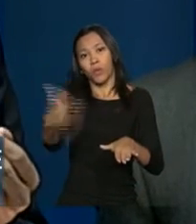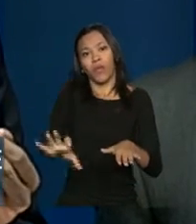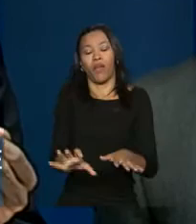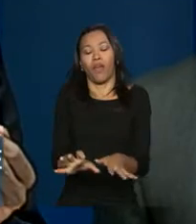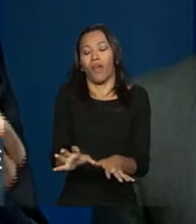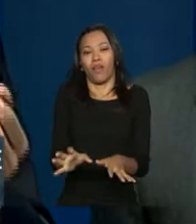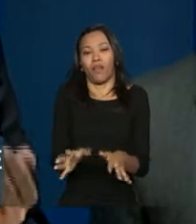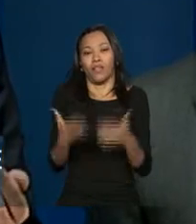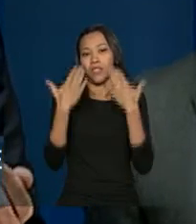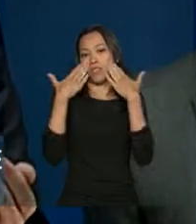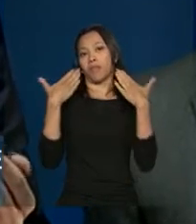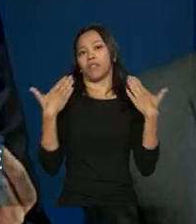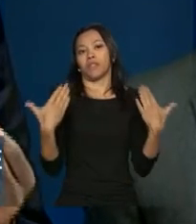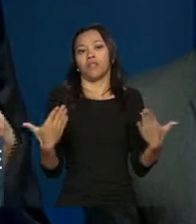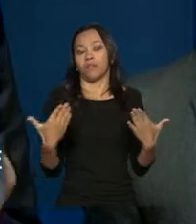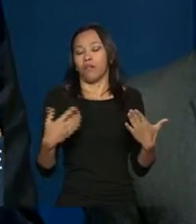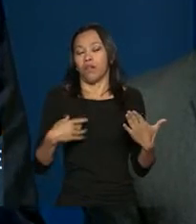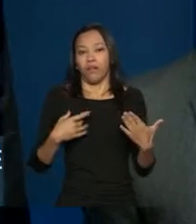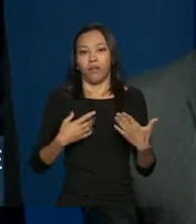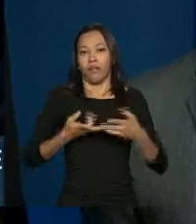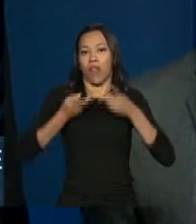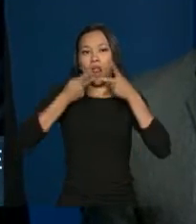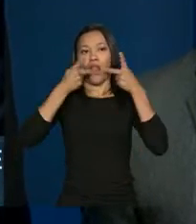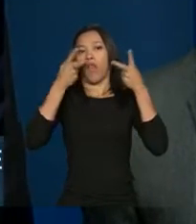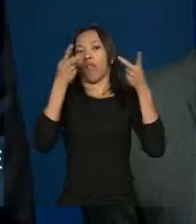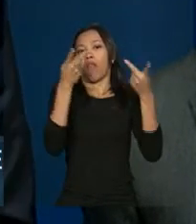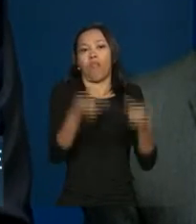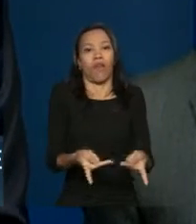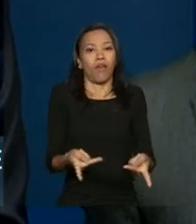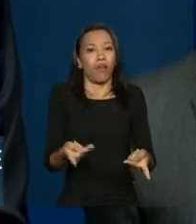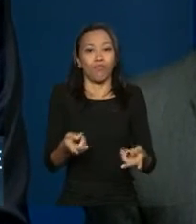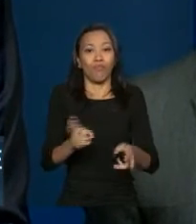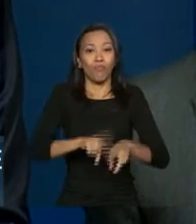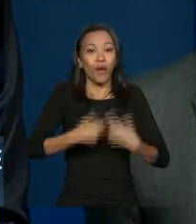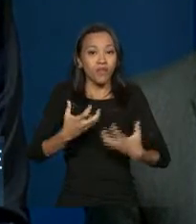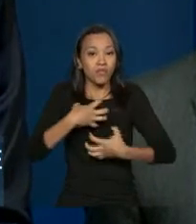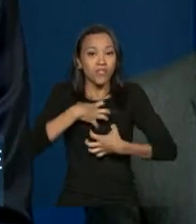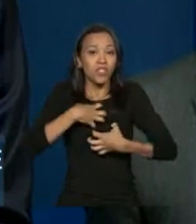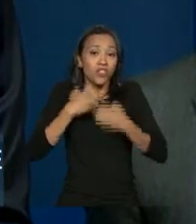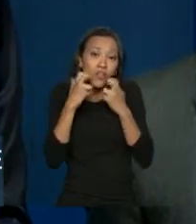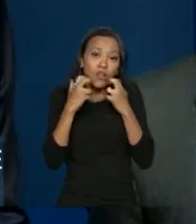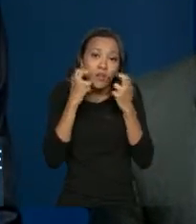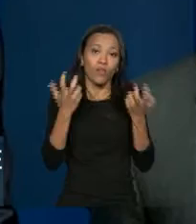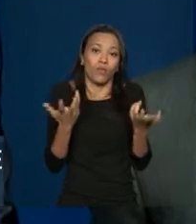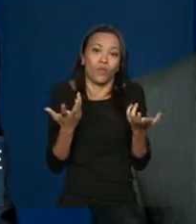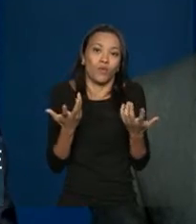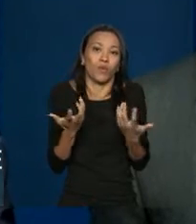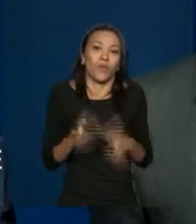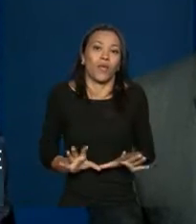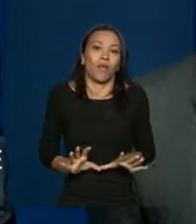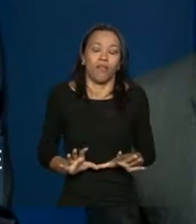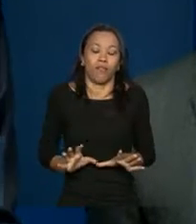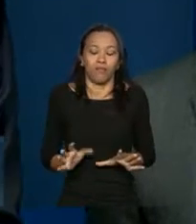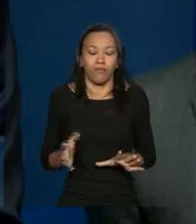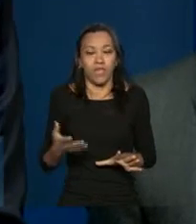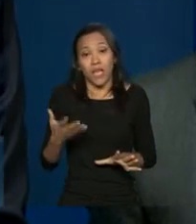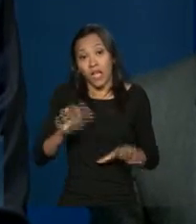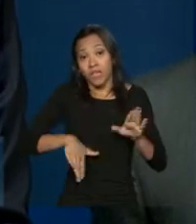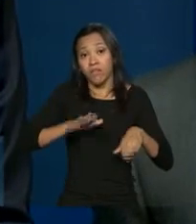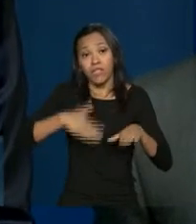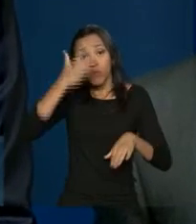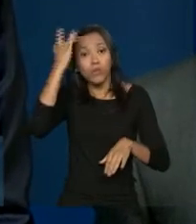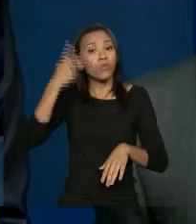não quer se expor por constrangimento, ou às vezes a vítima sequer sabe que está na condição de